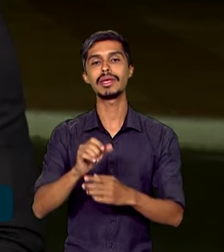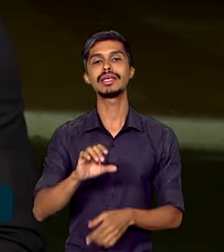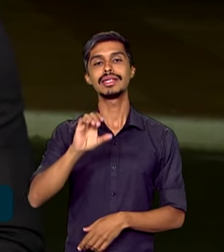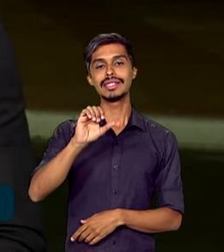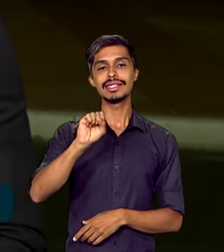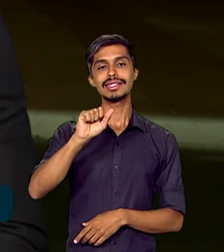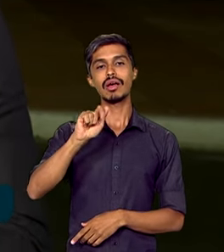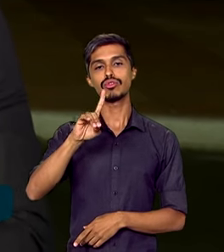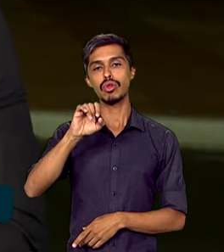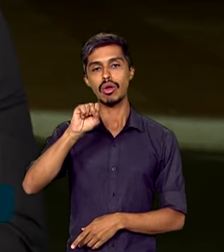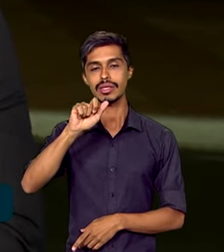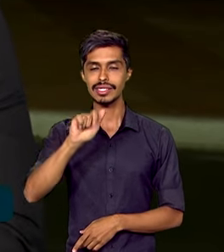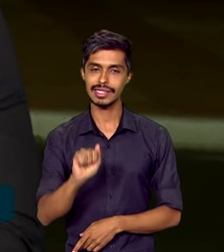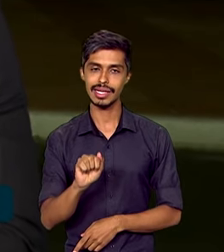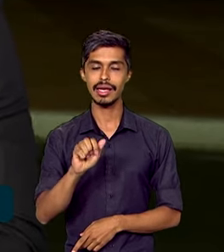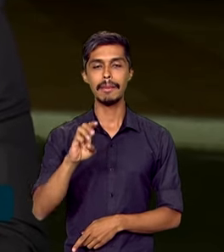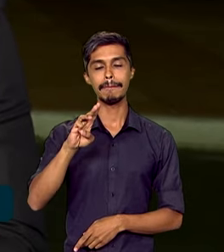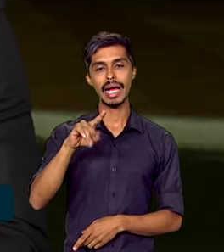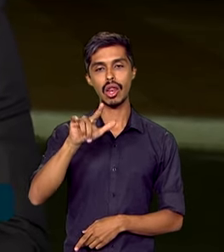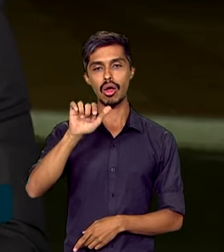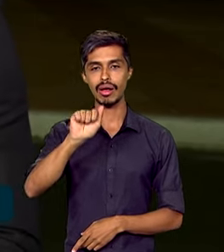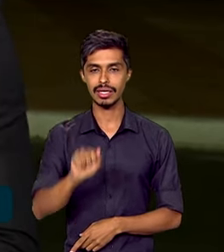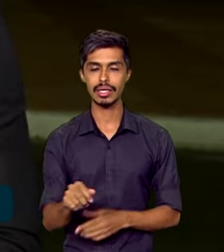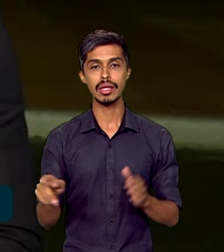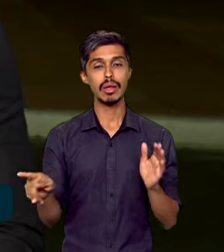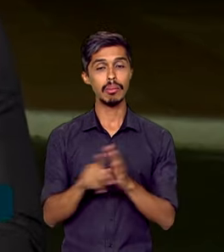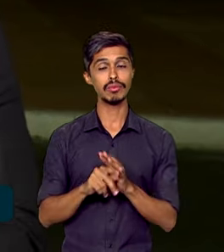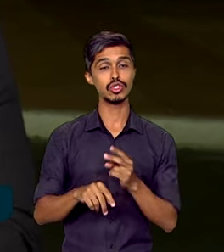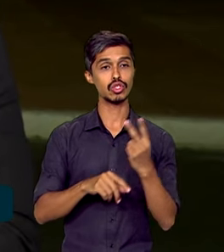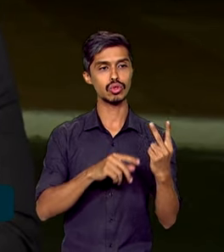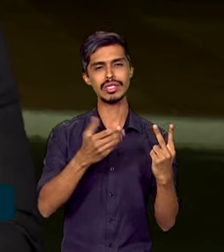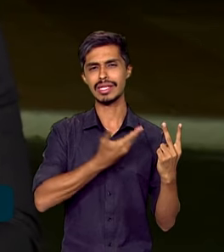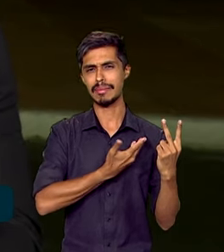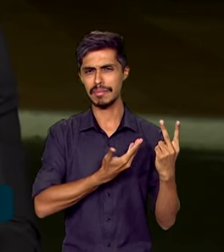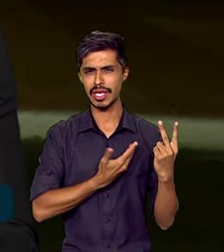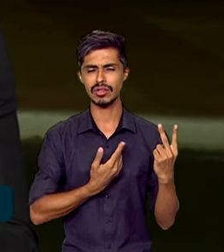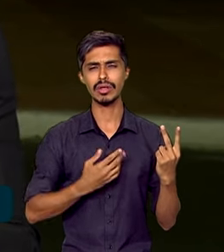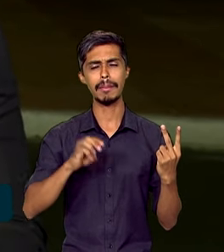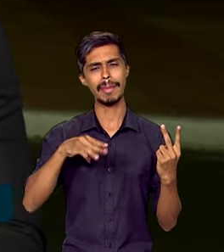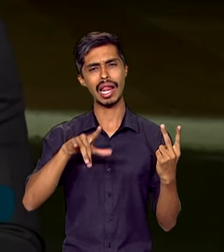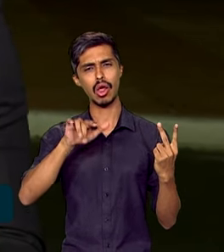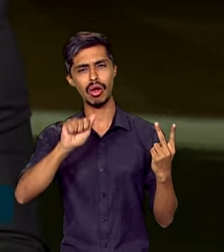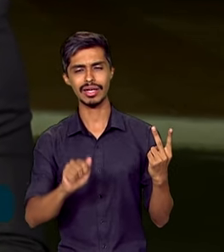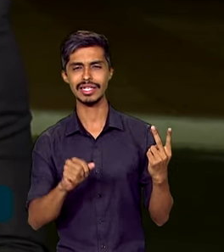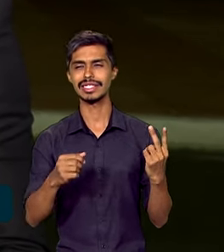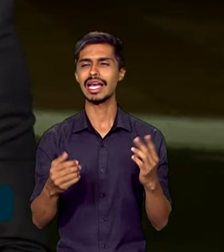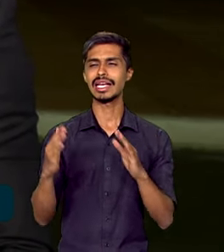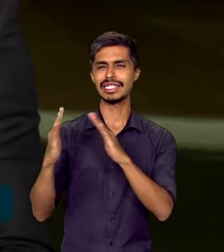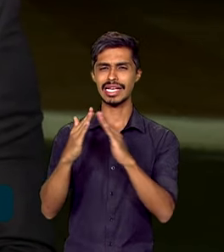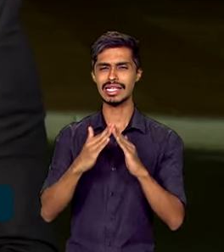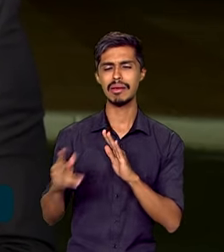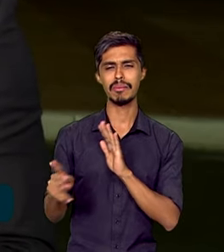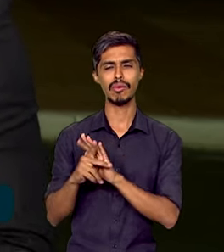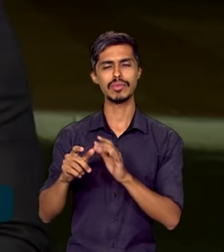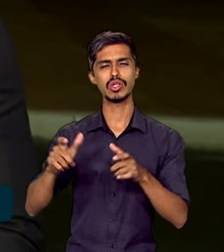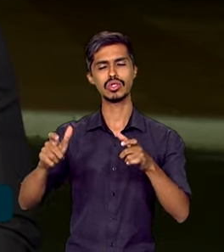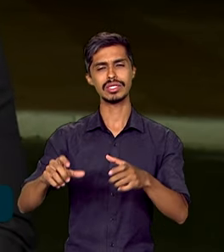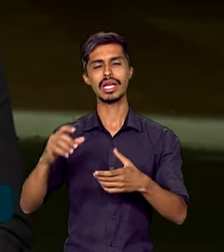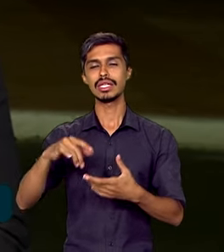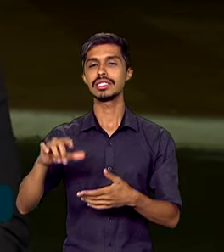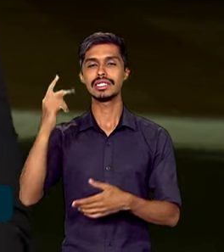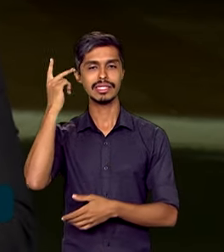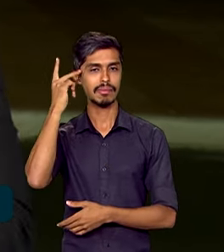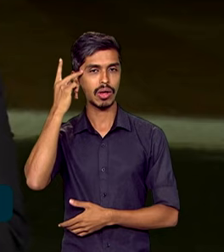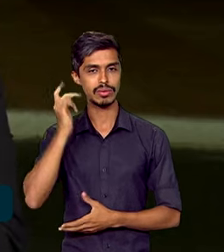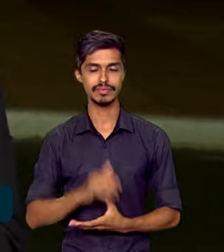conta a história de a Don Irã Barbosa e dois amigos na maloca antigo casario na região central da cidade de São